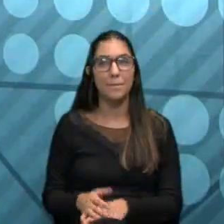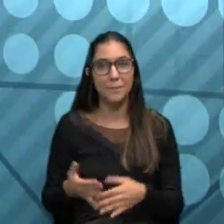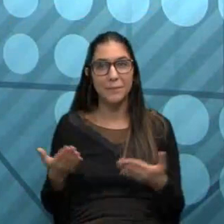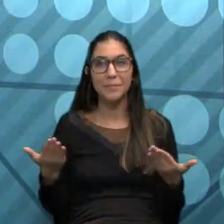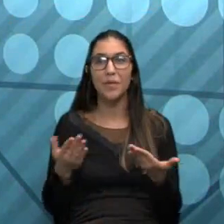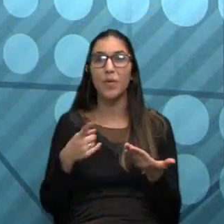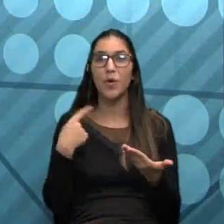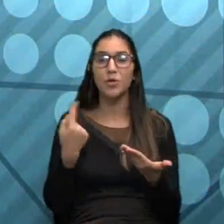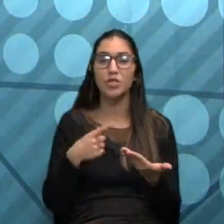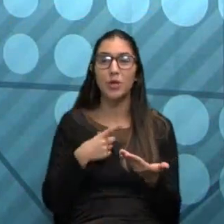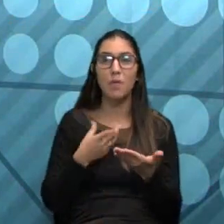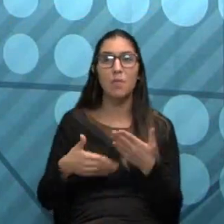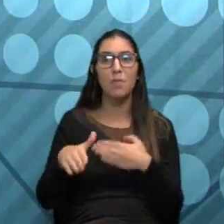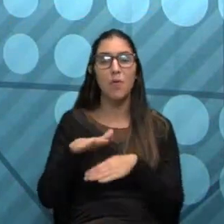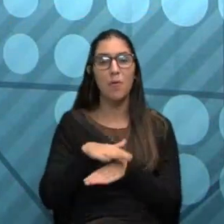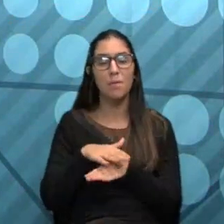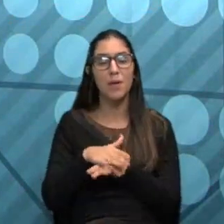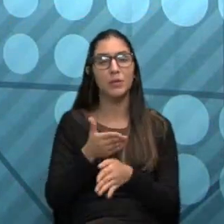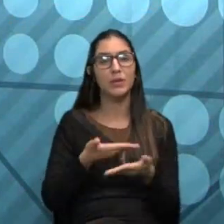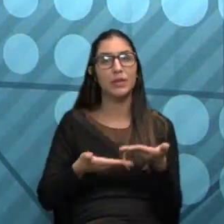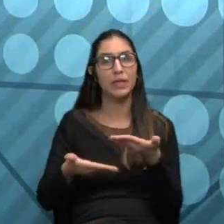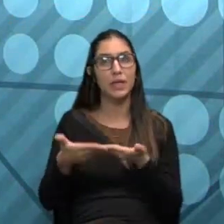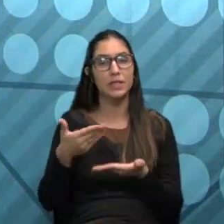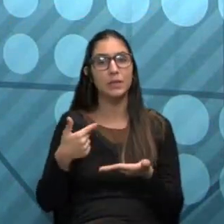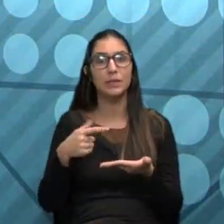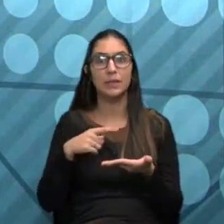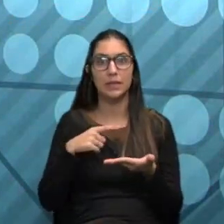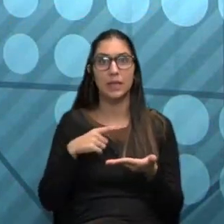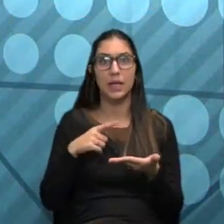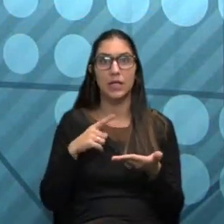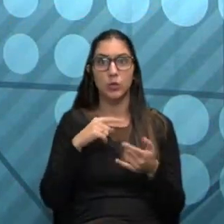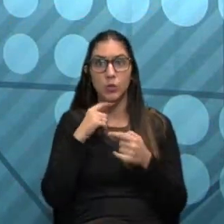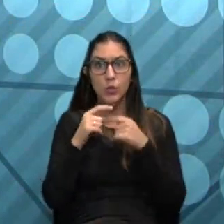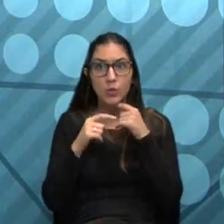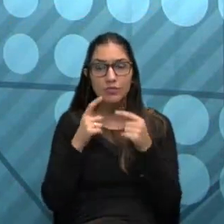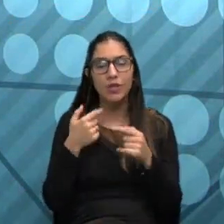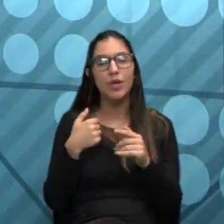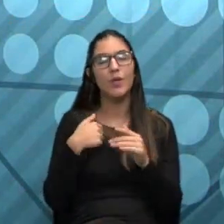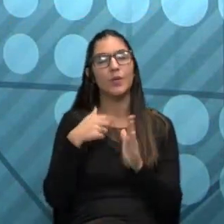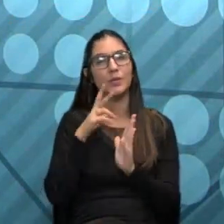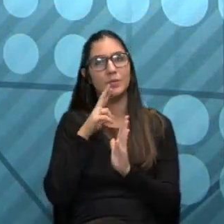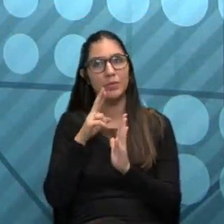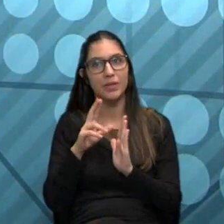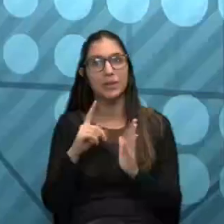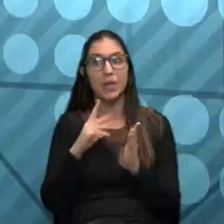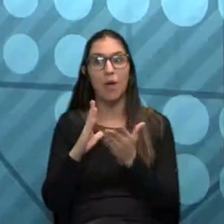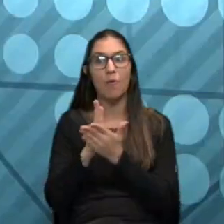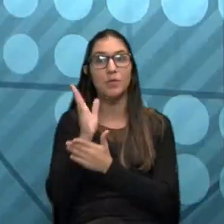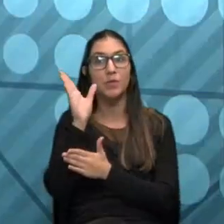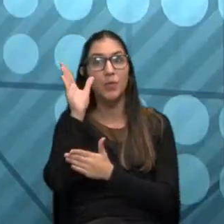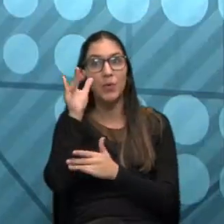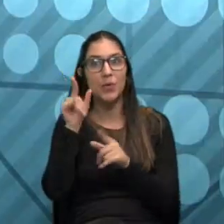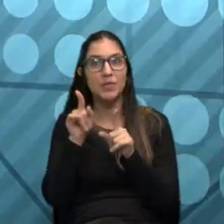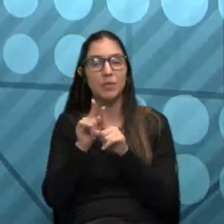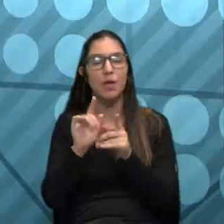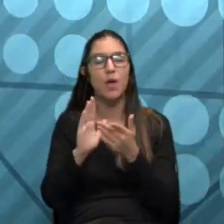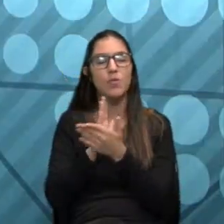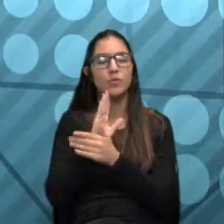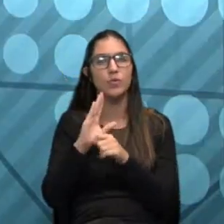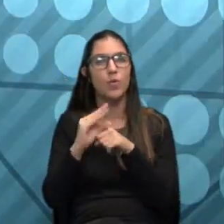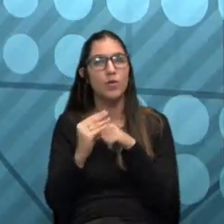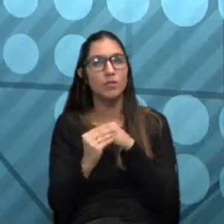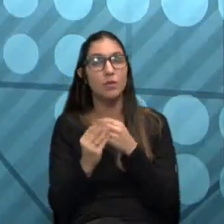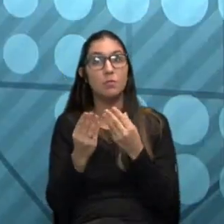E agora a gente vai ter um momento de interação, onde eu vou responder mais algumas dúvidas e vou também trazer algumas curiosidades, alguns